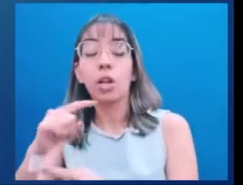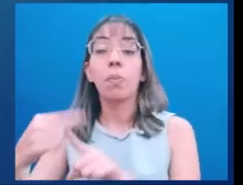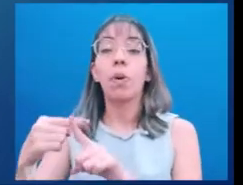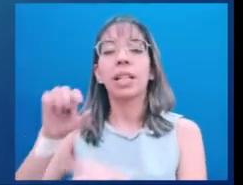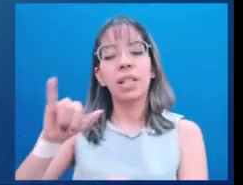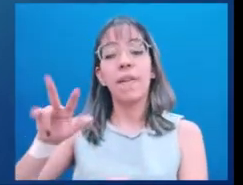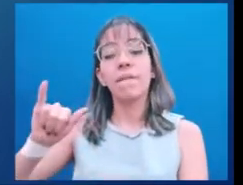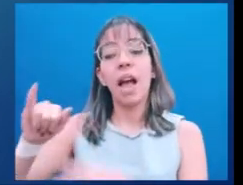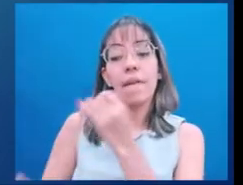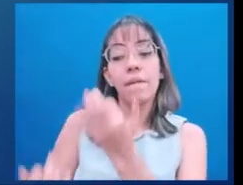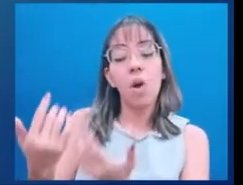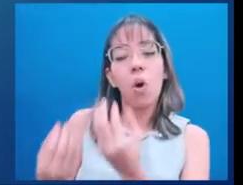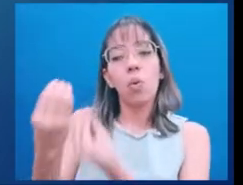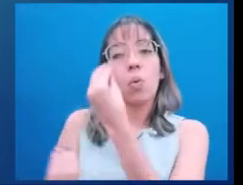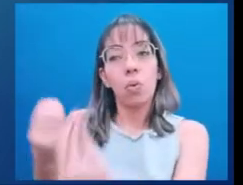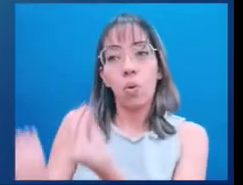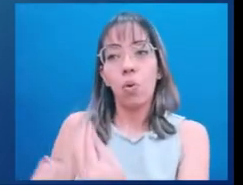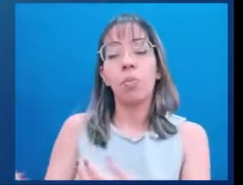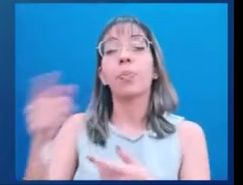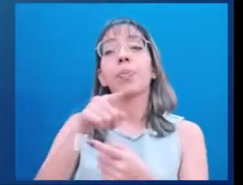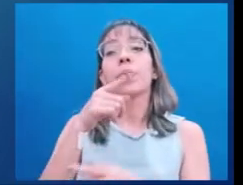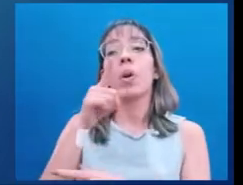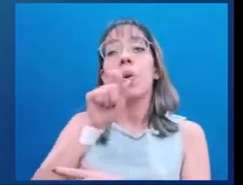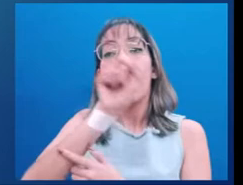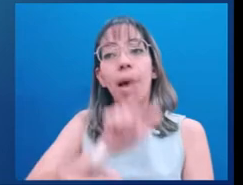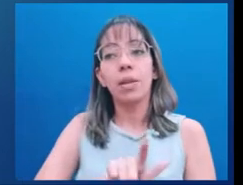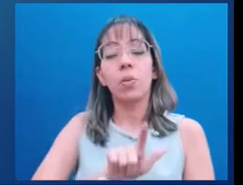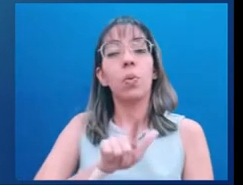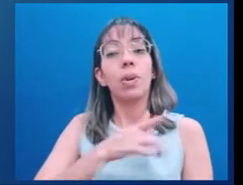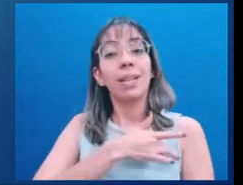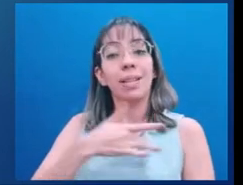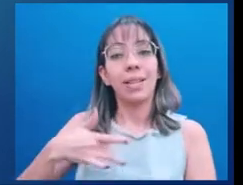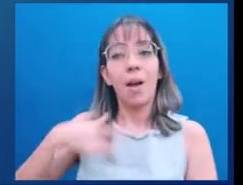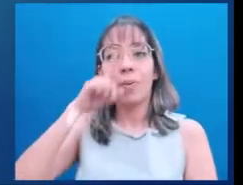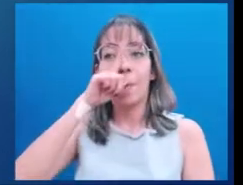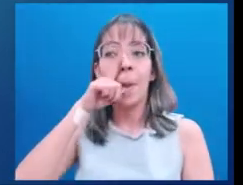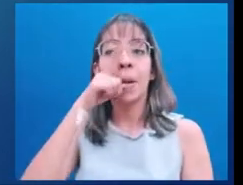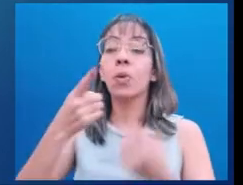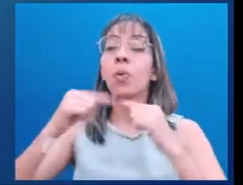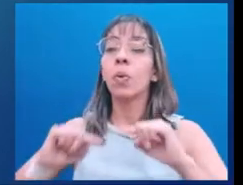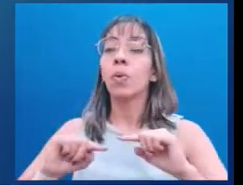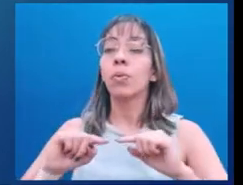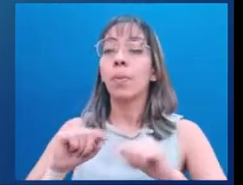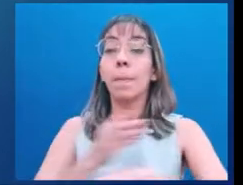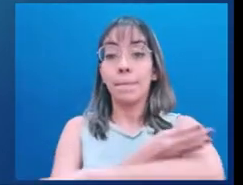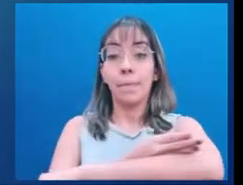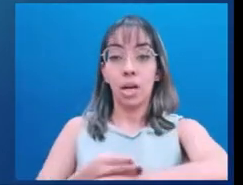aqui azul, que é referente aos riscos à saúde, e um aqui que é a parte branca, que são riscos